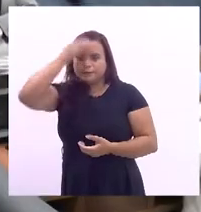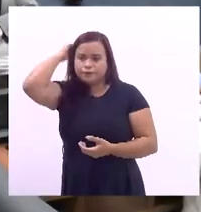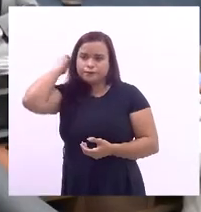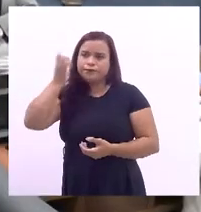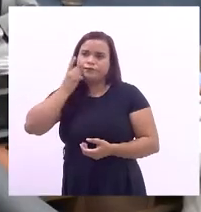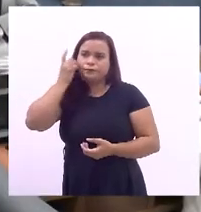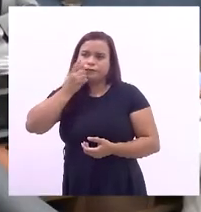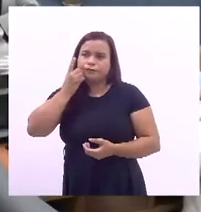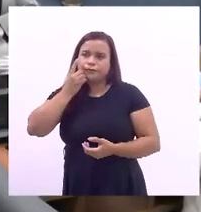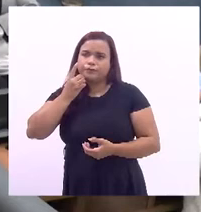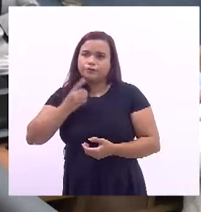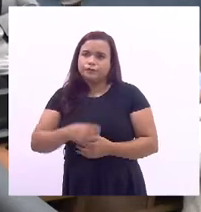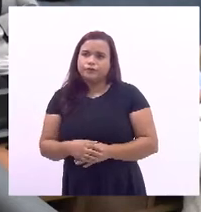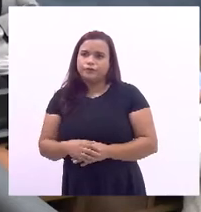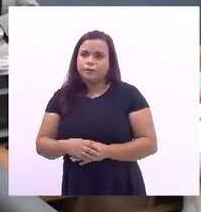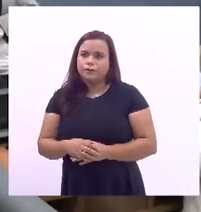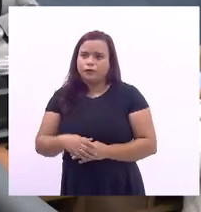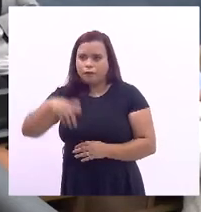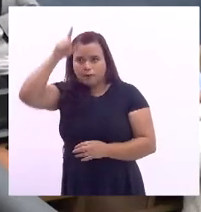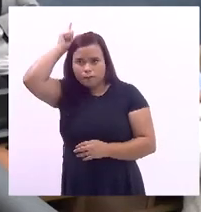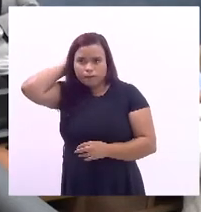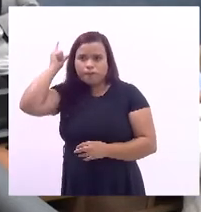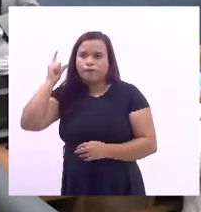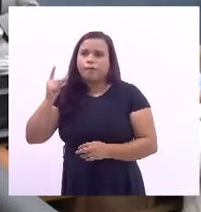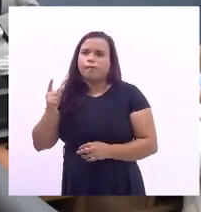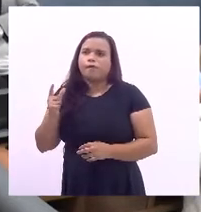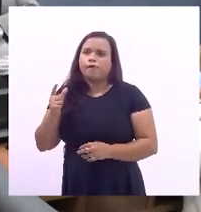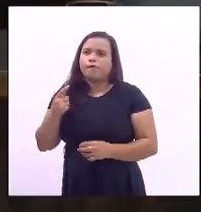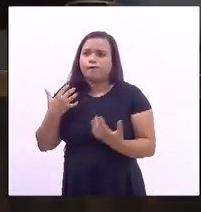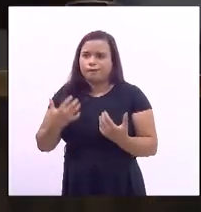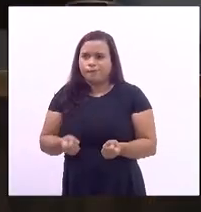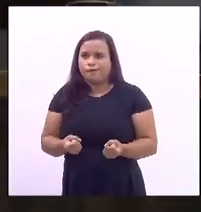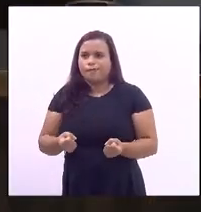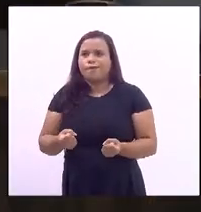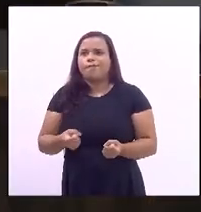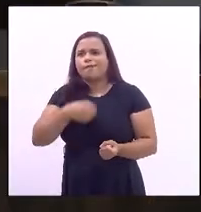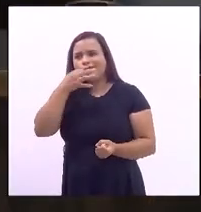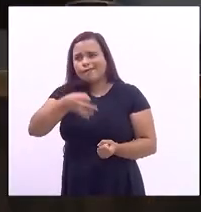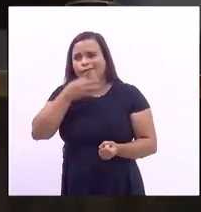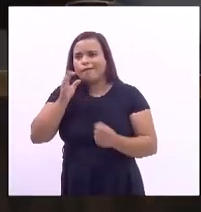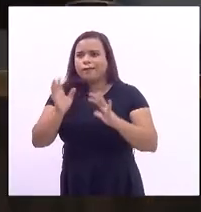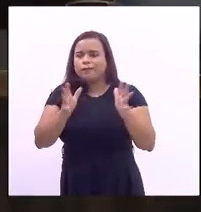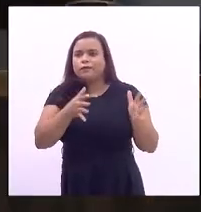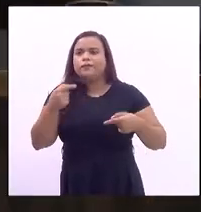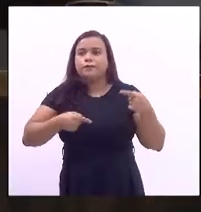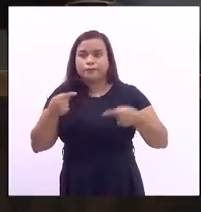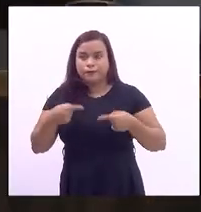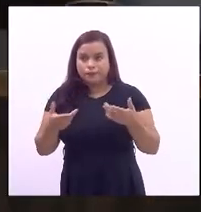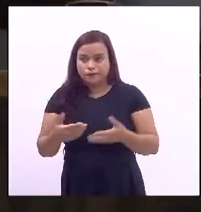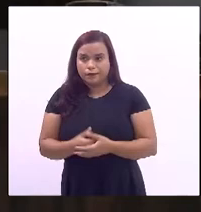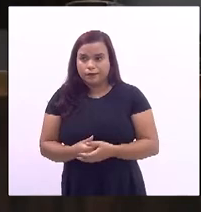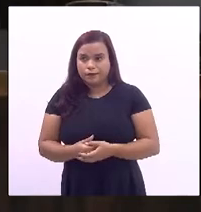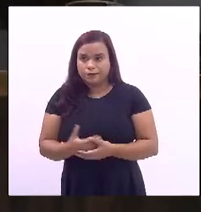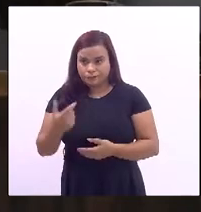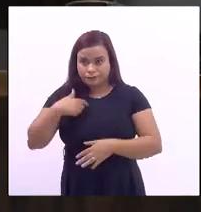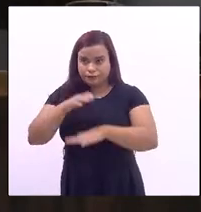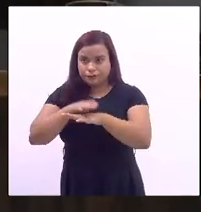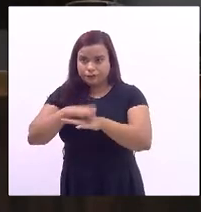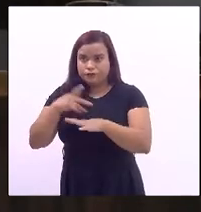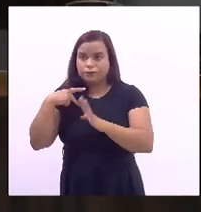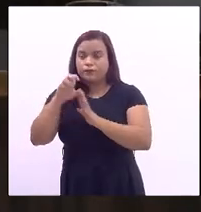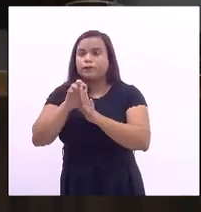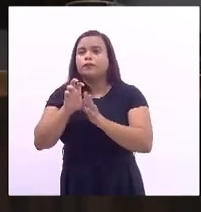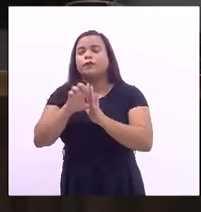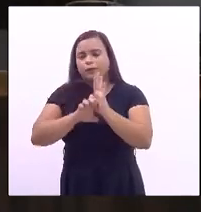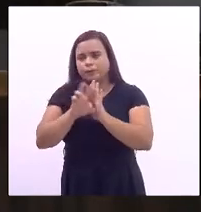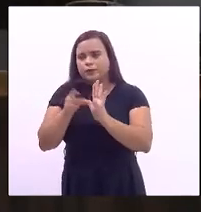o resultado Luiz os pareceres emitidos em discussão deixa só eu mesmo fez emendas no